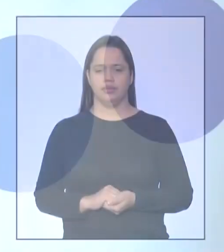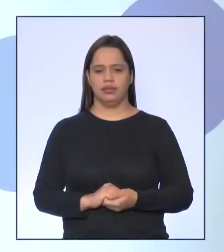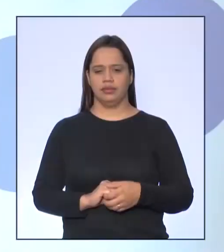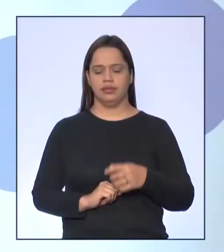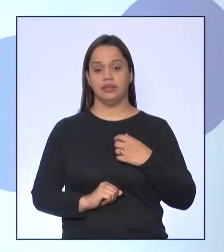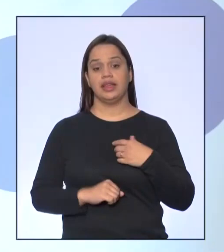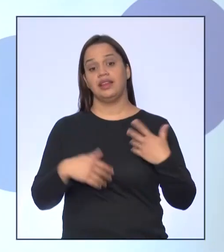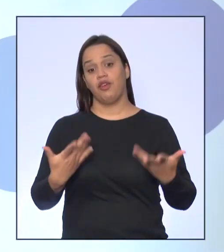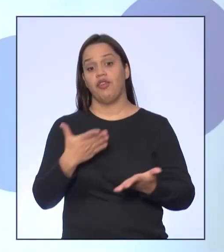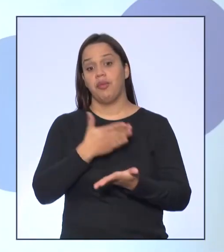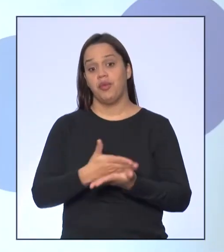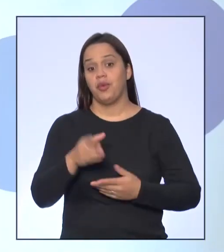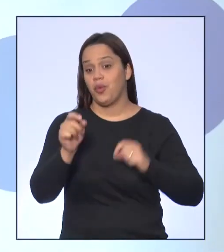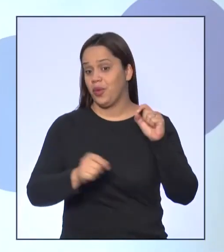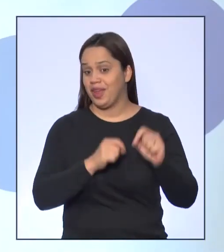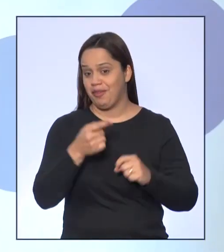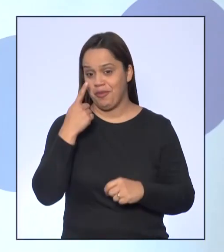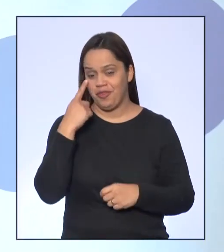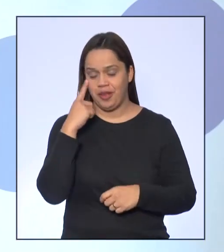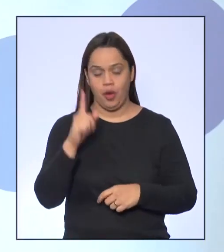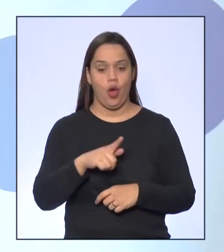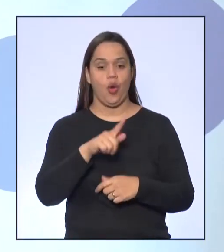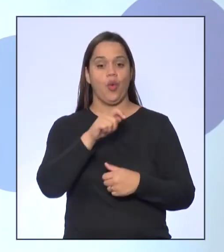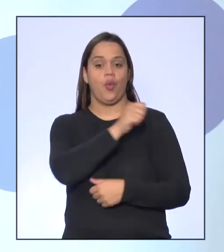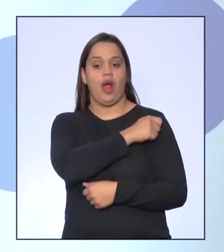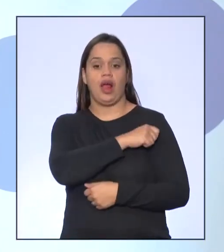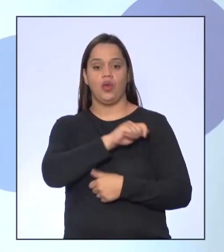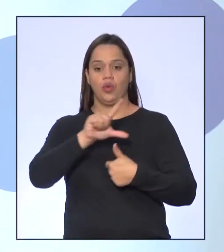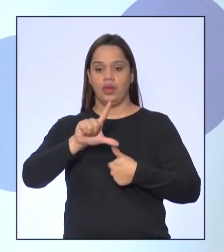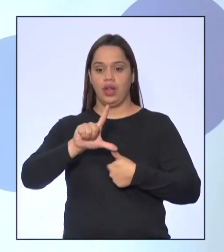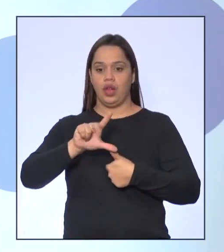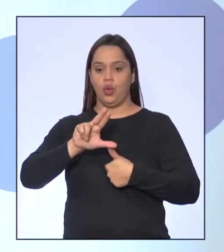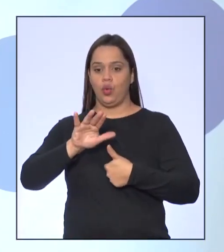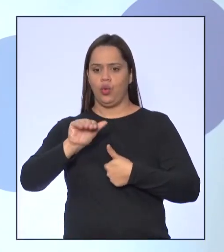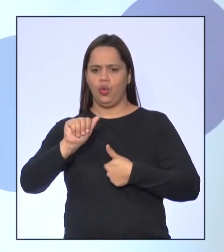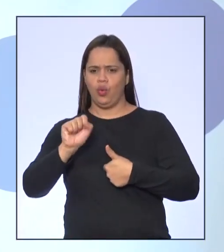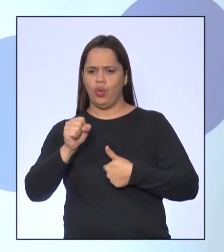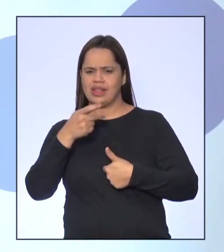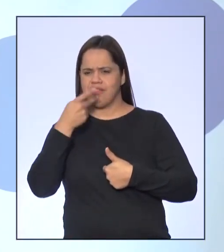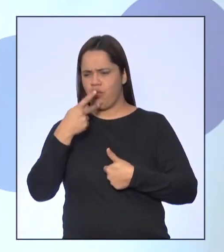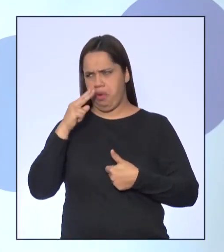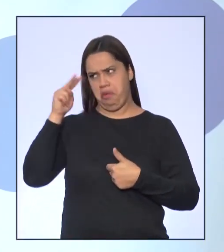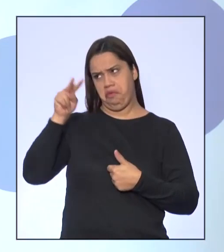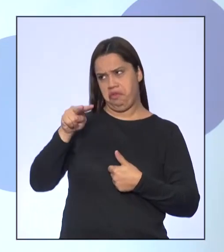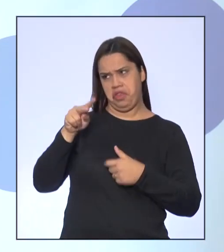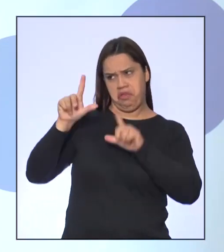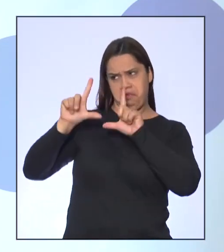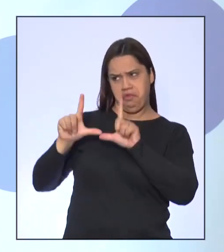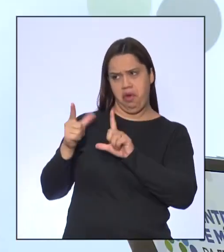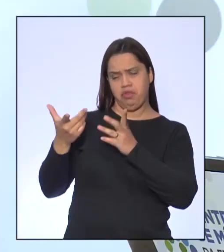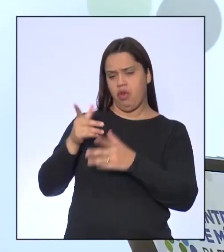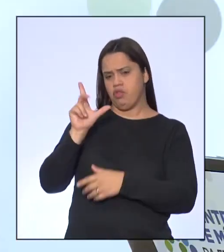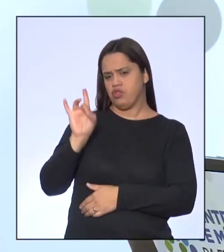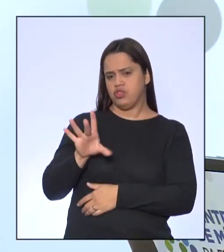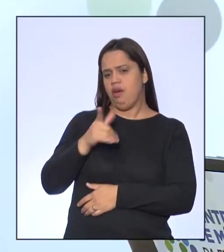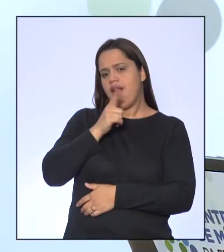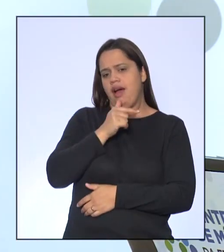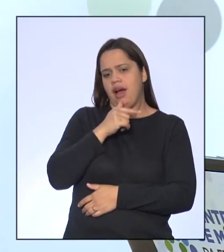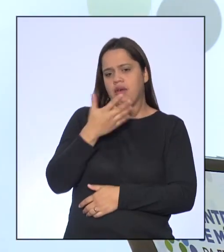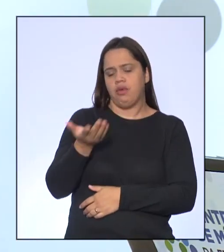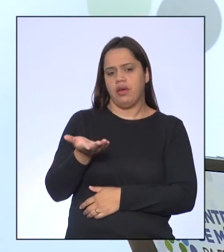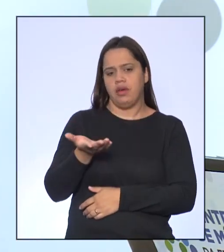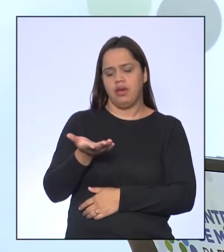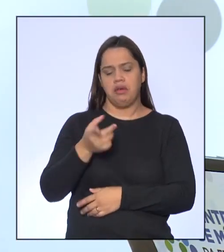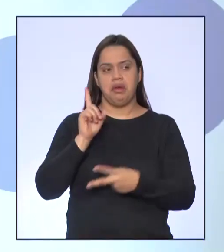Então, vamos lá. O Lucas falou que ele viu a água. Ele só viu a água, assim? Só água, Lucas.